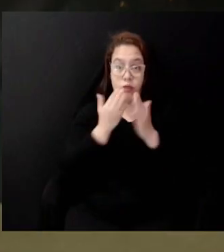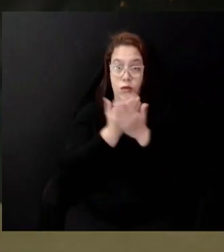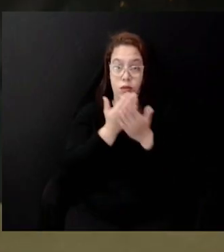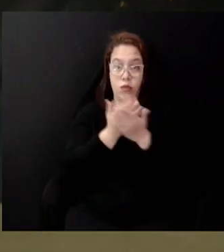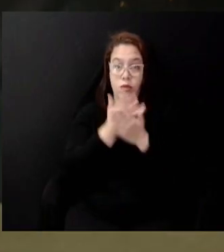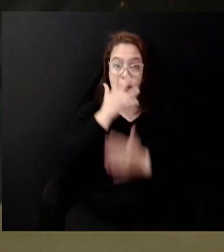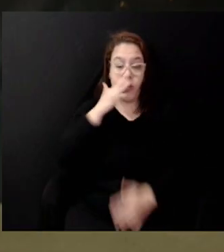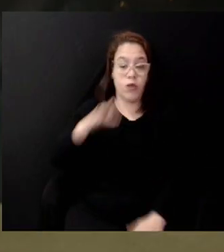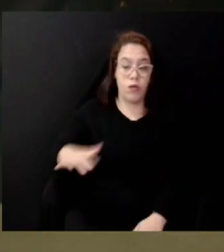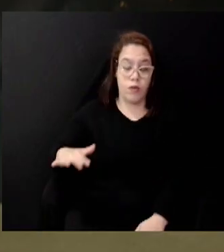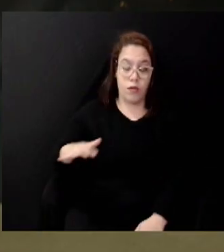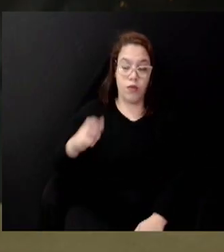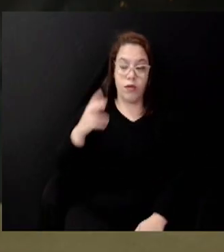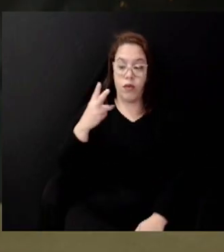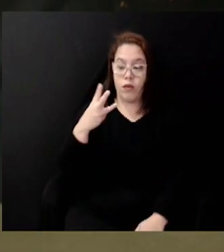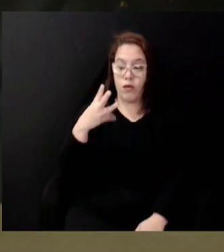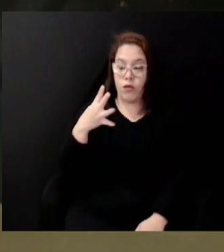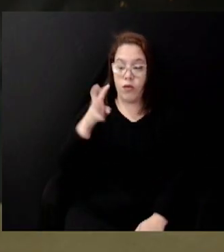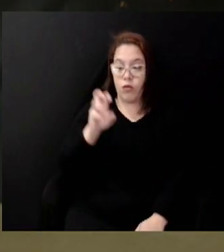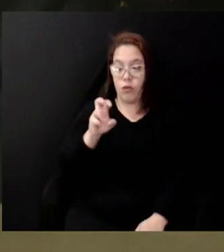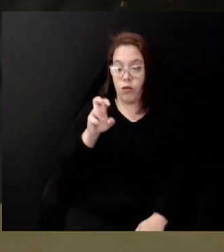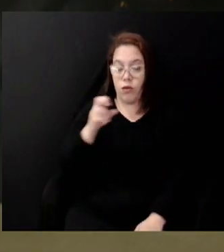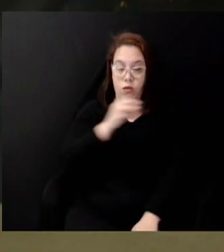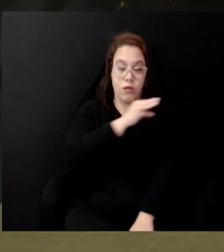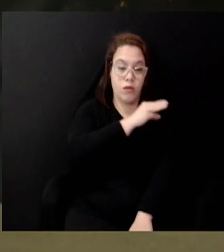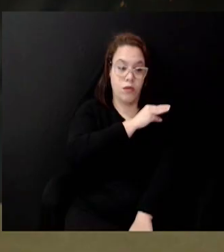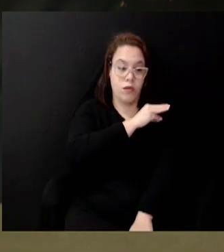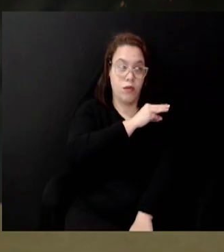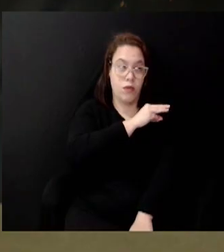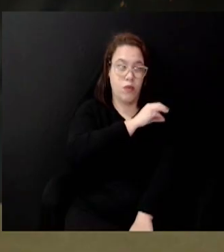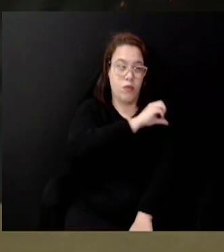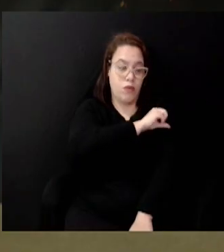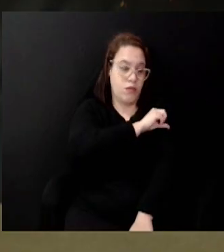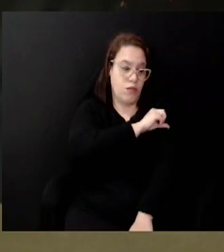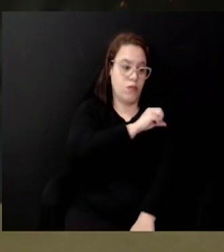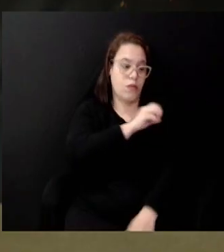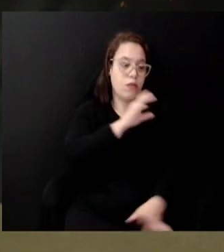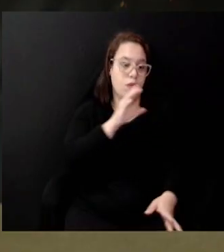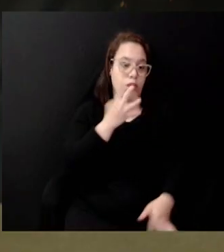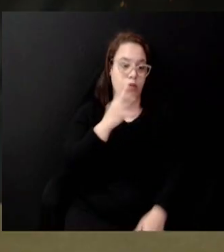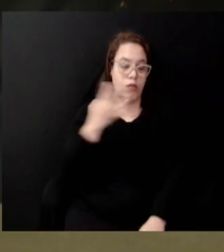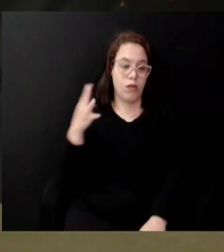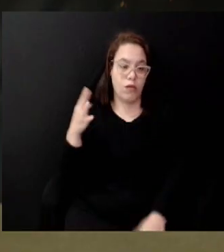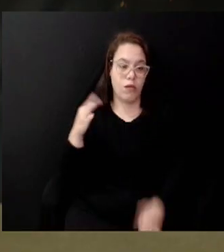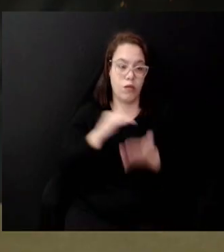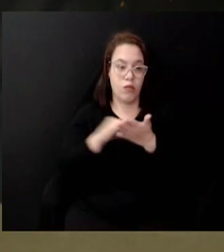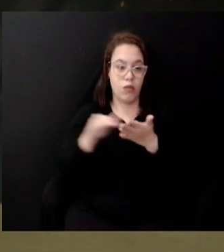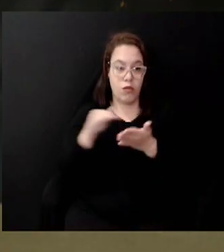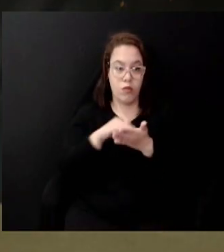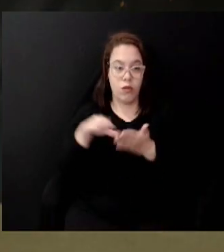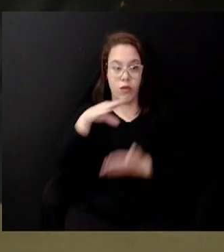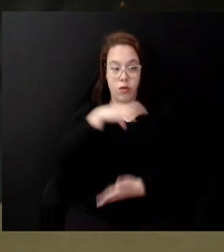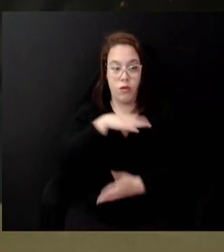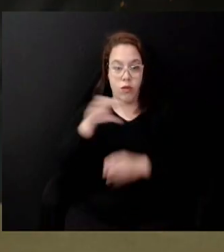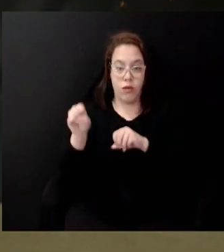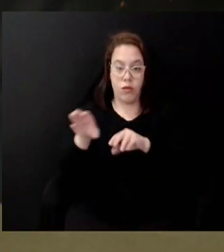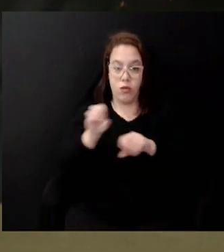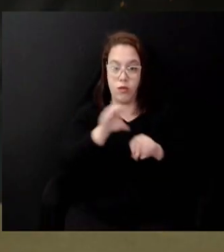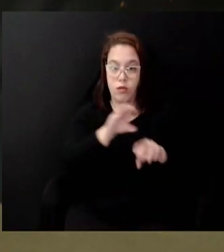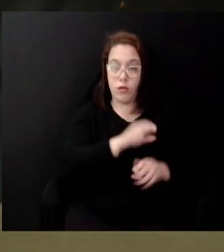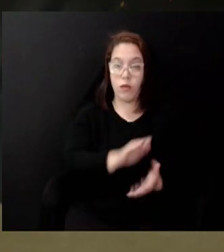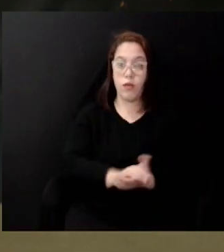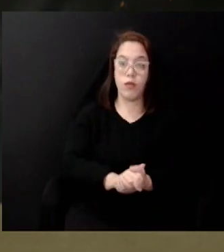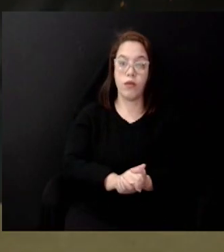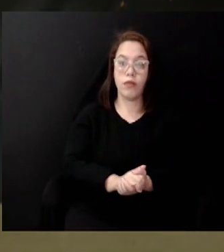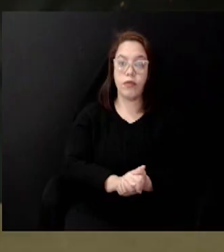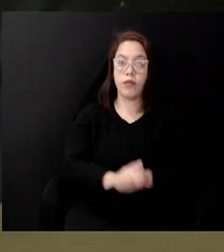45 unidades de ensino fundamental e 44 escolas conveniadas à Secretaria Municipal de Educação. Então, galerinha que voltou